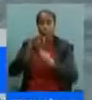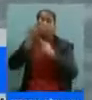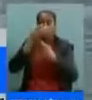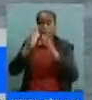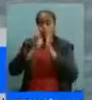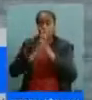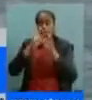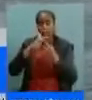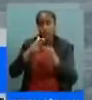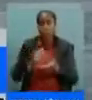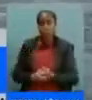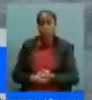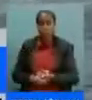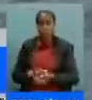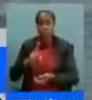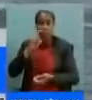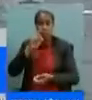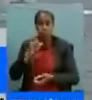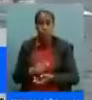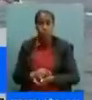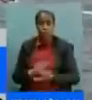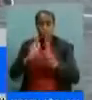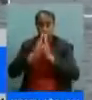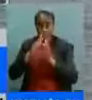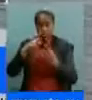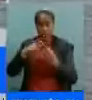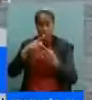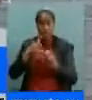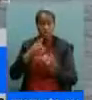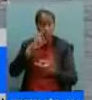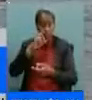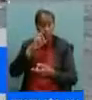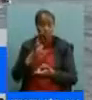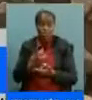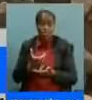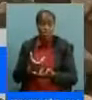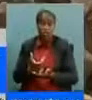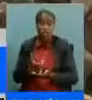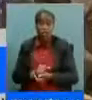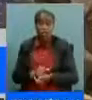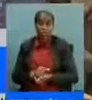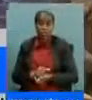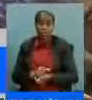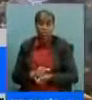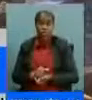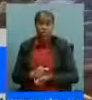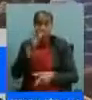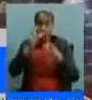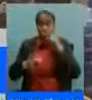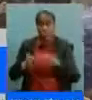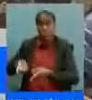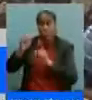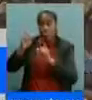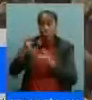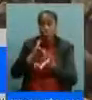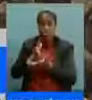Santa Cruz com uma ladainha para proteger os pescadores durante a faina. Por exemplo, quando nós estamos naquela vida, que é um mar, é um